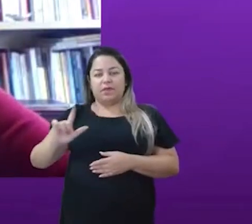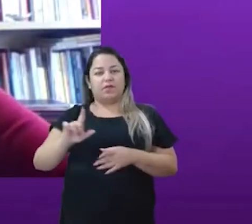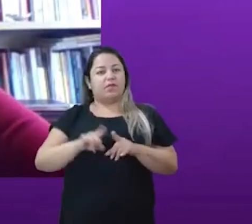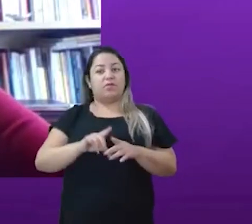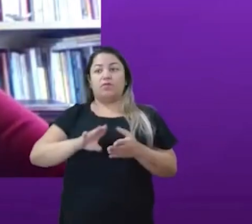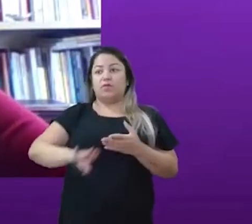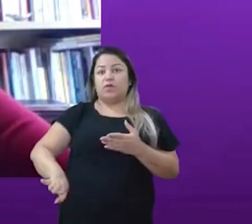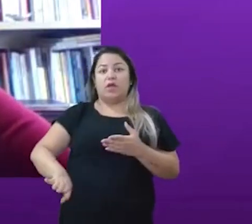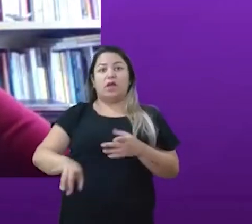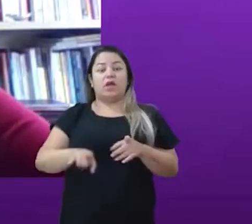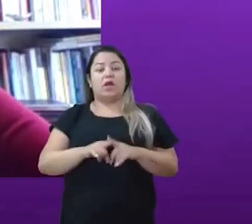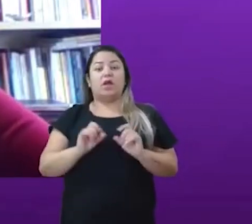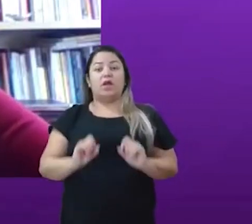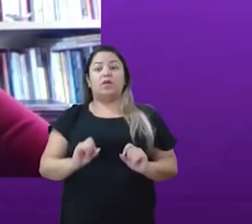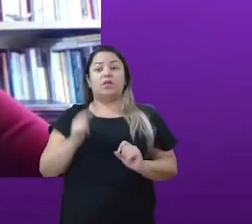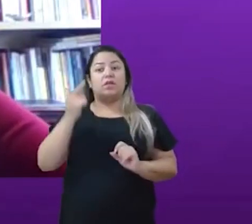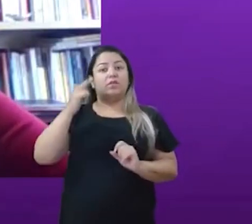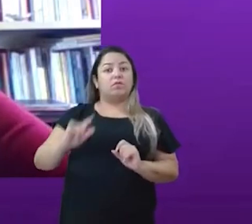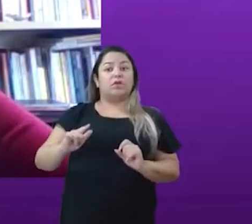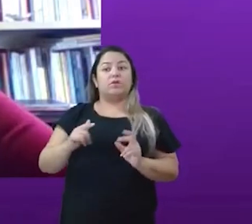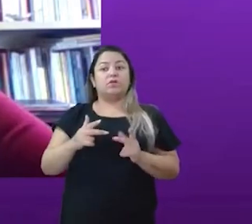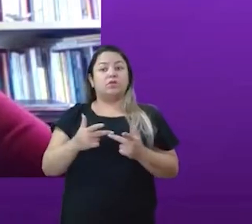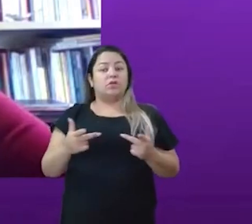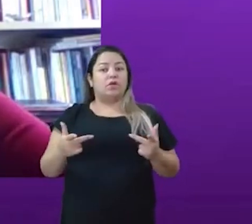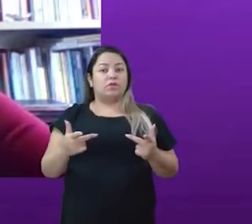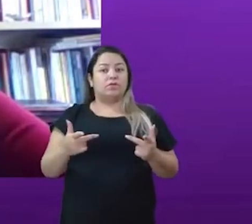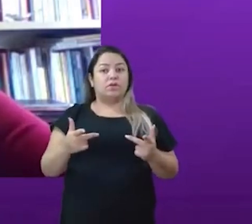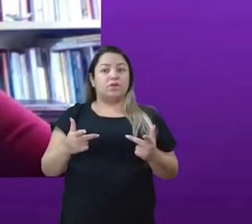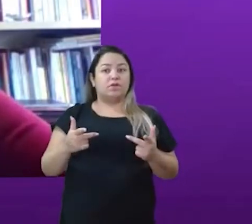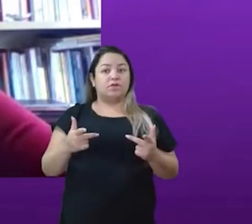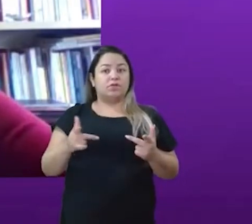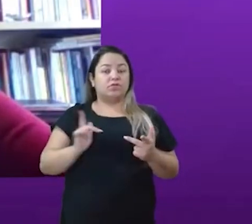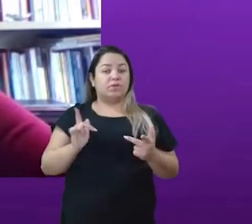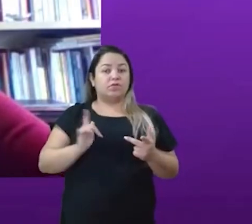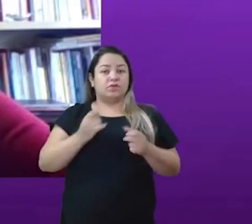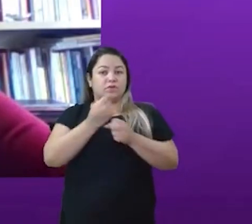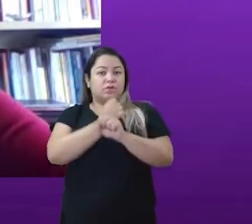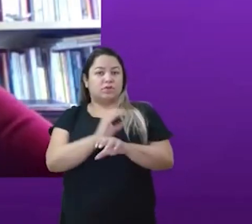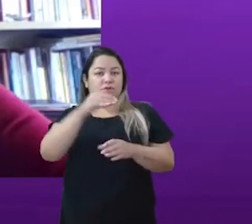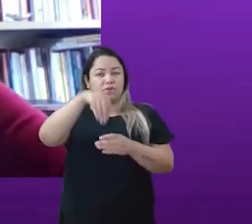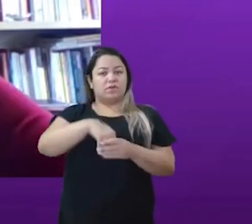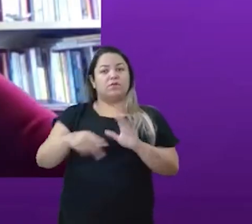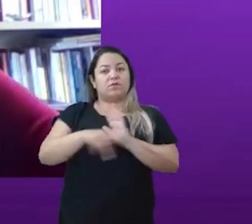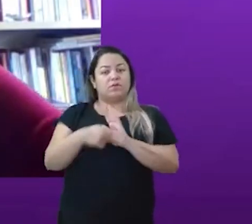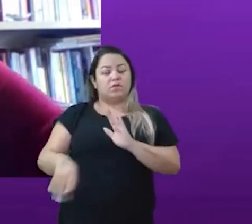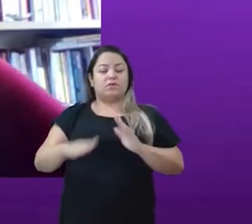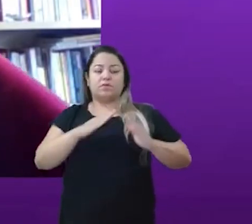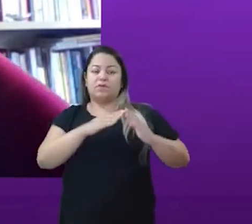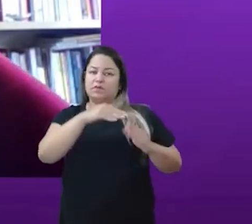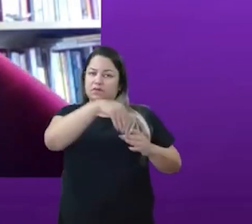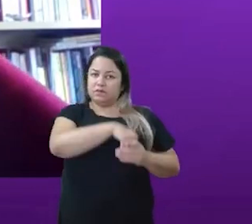abolida, ela assume novas formas de escravidão. Dentro das nossas próprias casas,